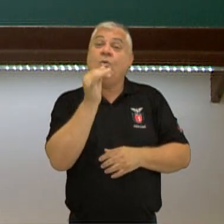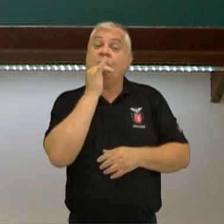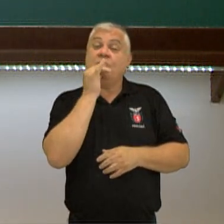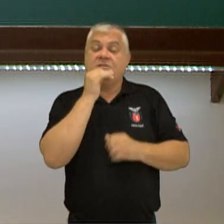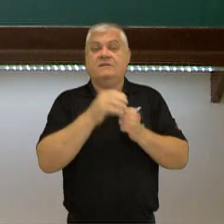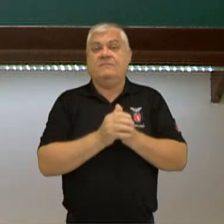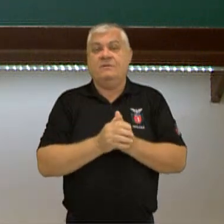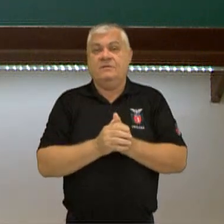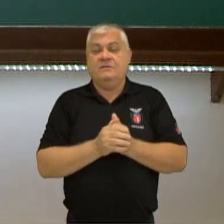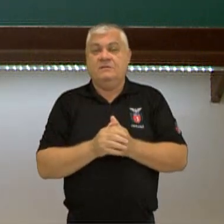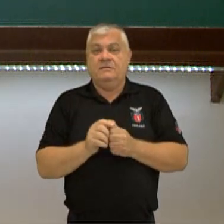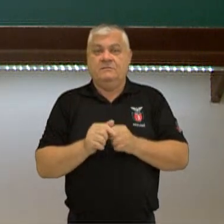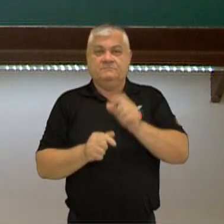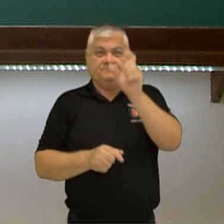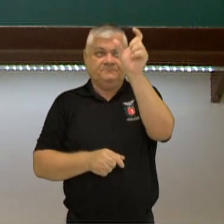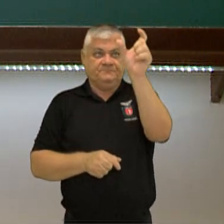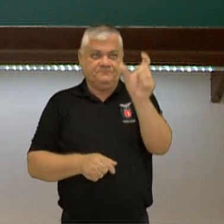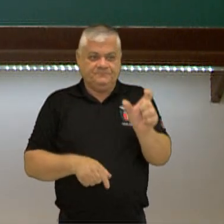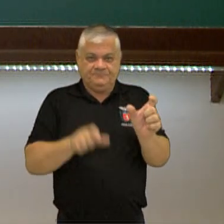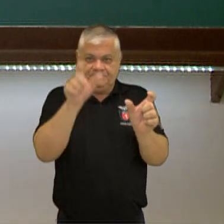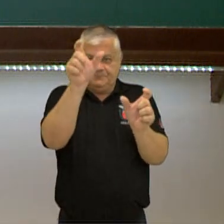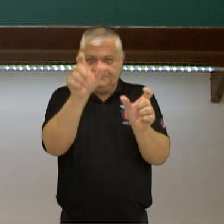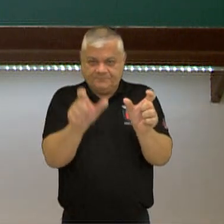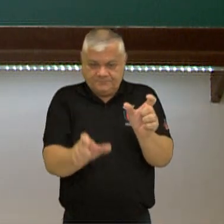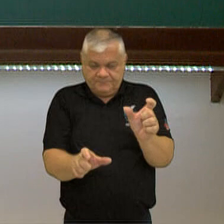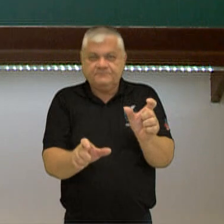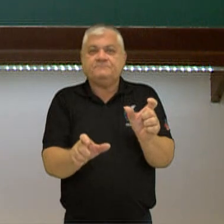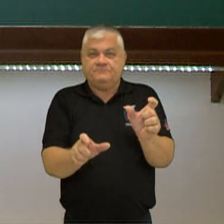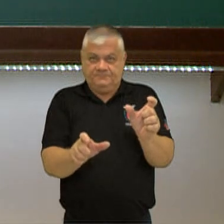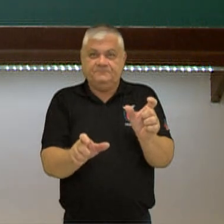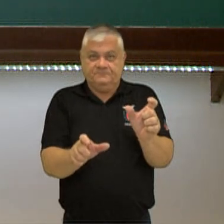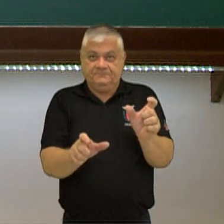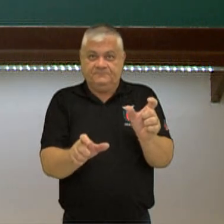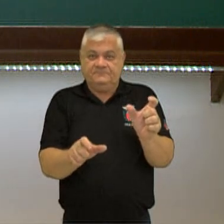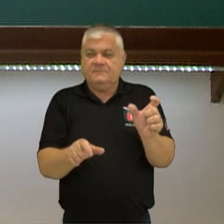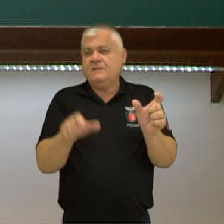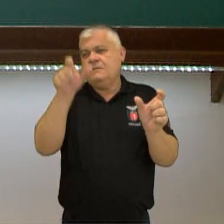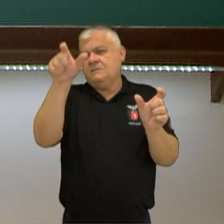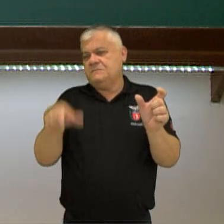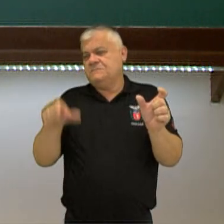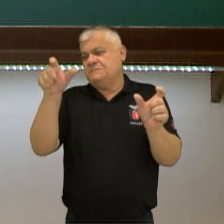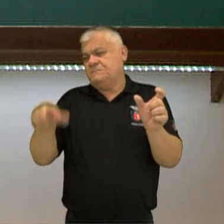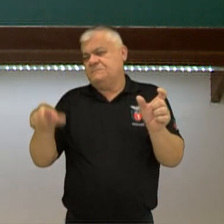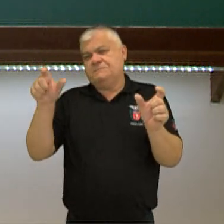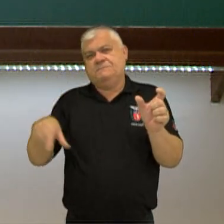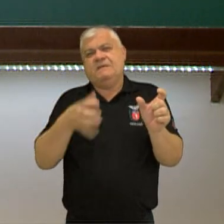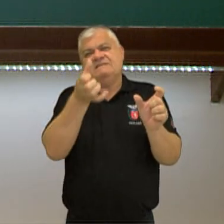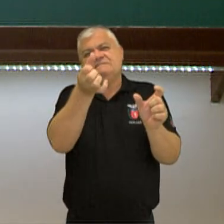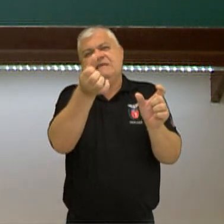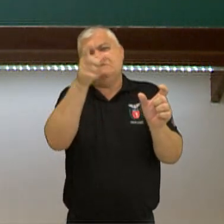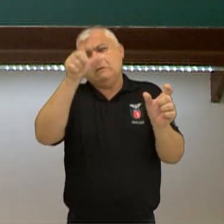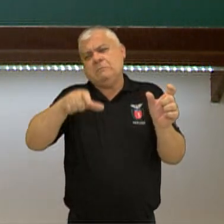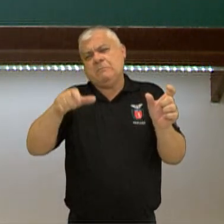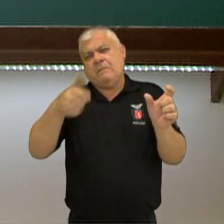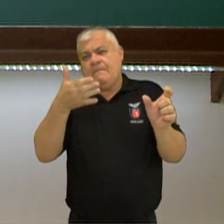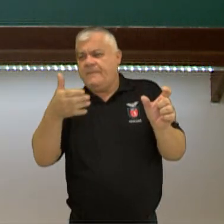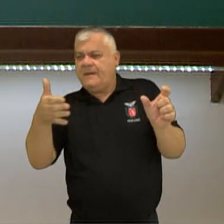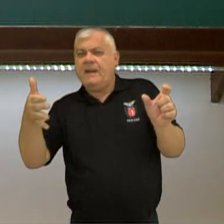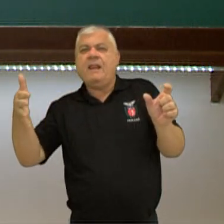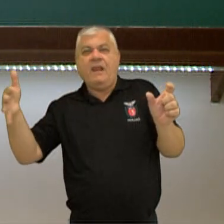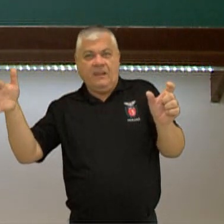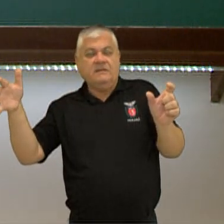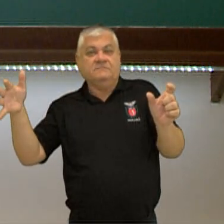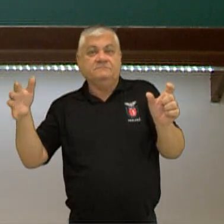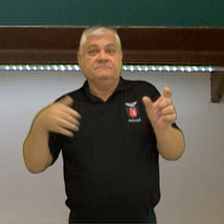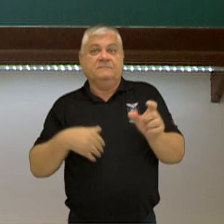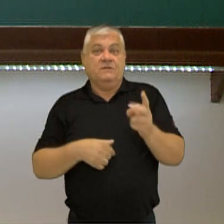2 colunas da tabela periódica aqui à esquerda e as demais, e as outras 6 que estão mais à direita, tá bom? Ou